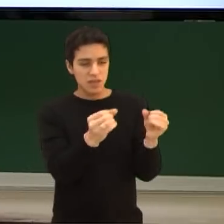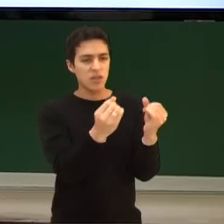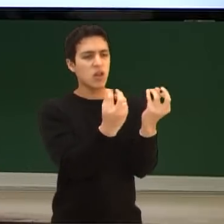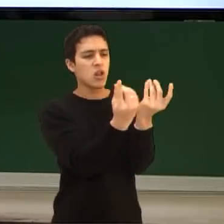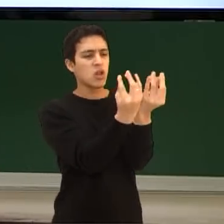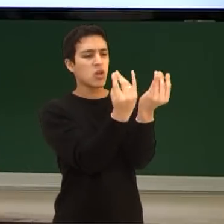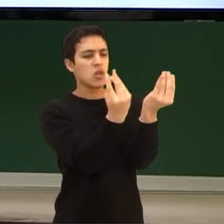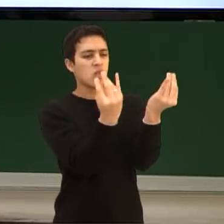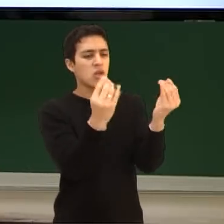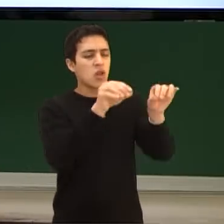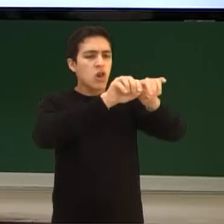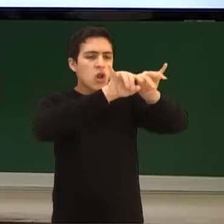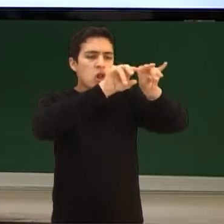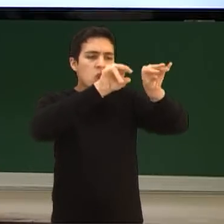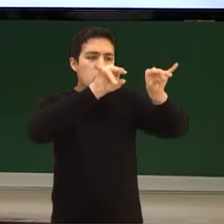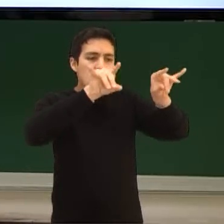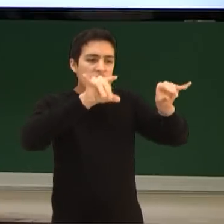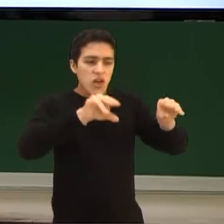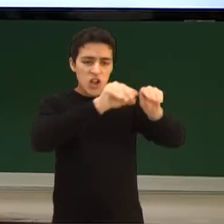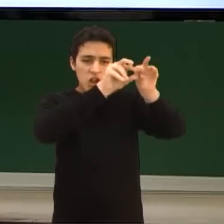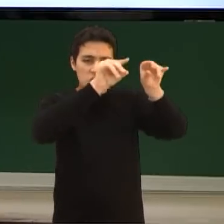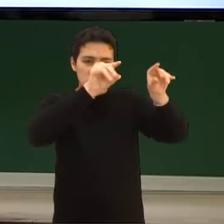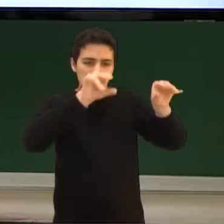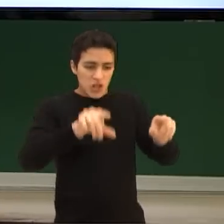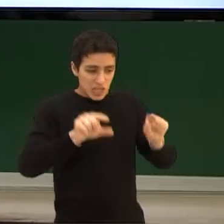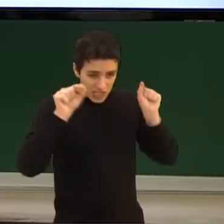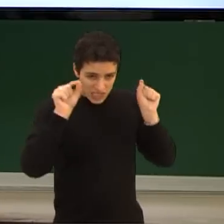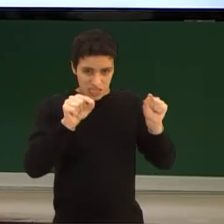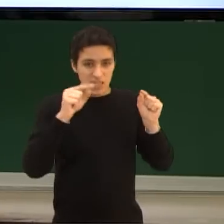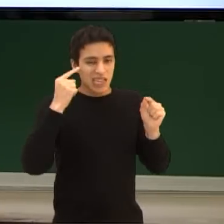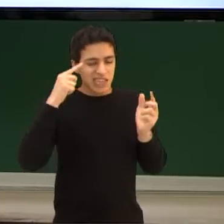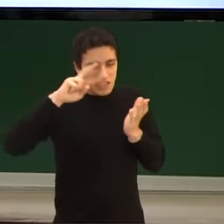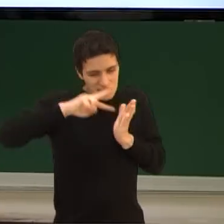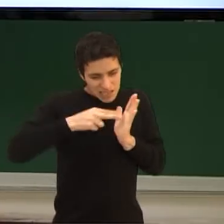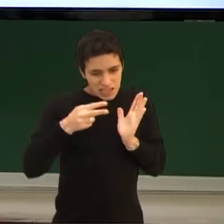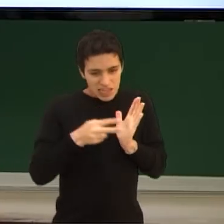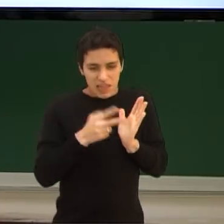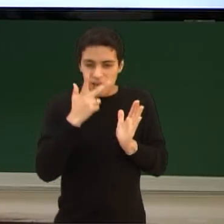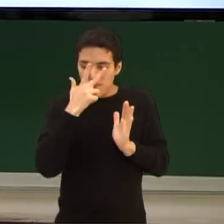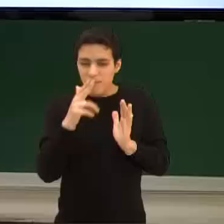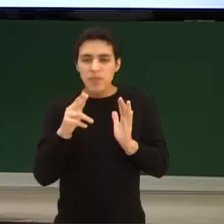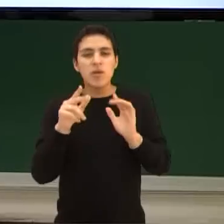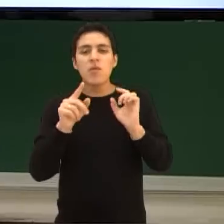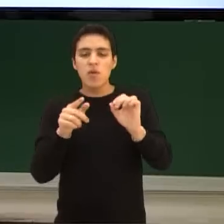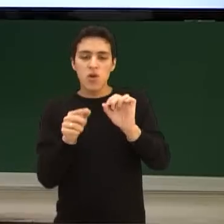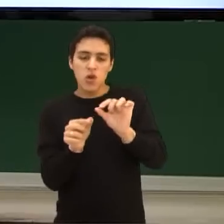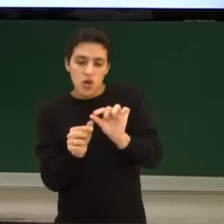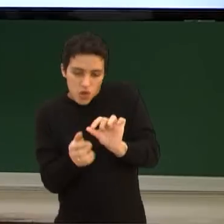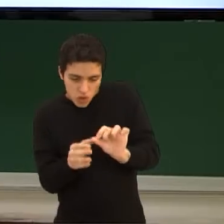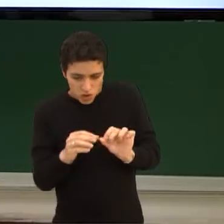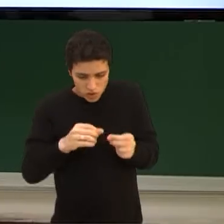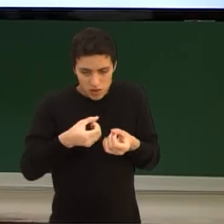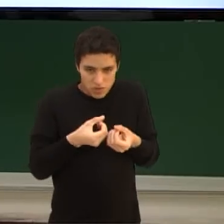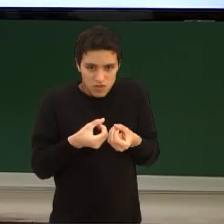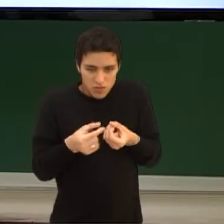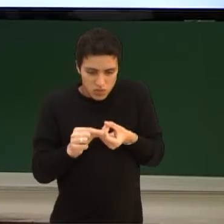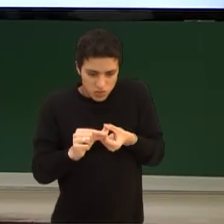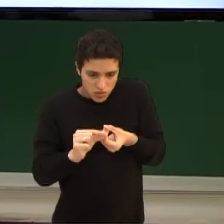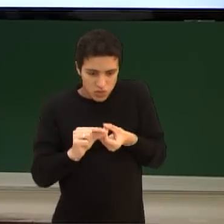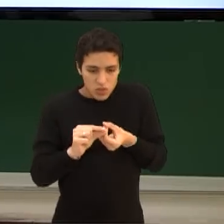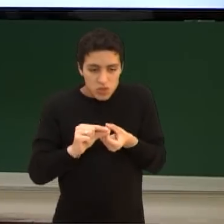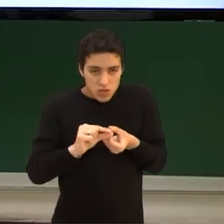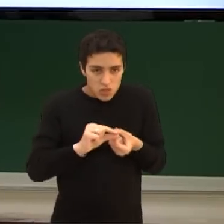ficam vibrando e com essa vibração eles vão empurrando, fazendo com que esse ovócito